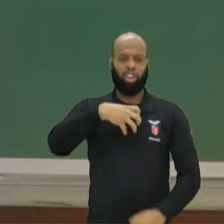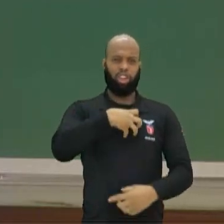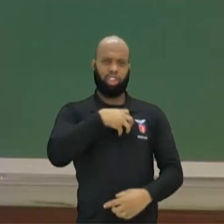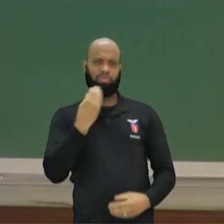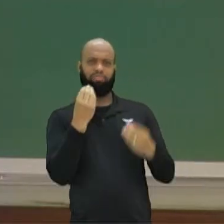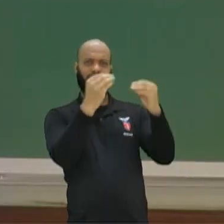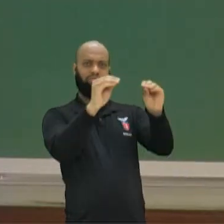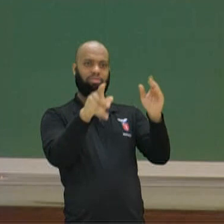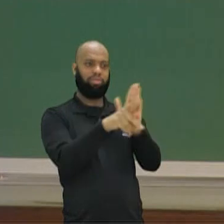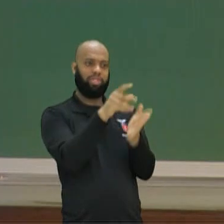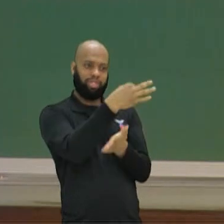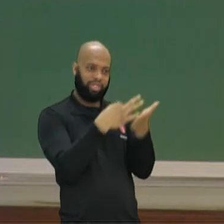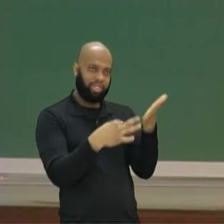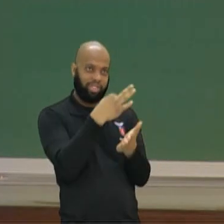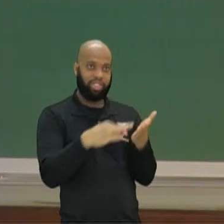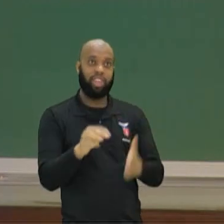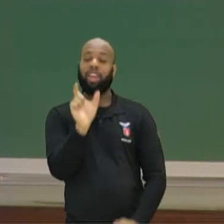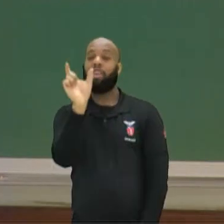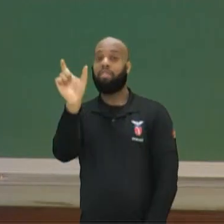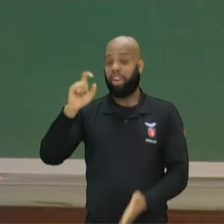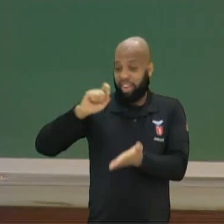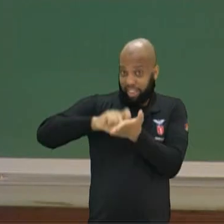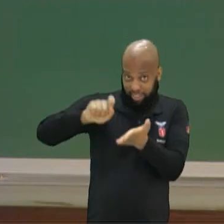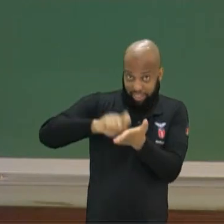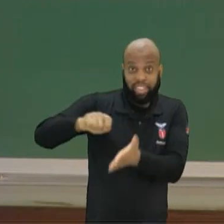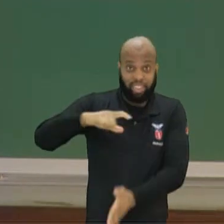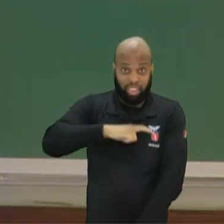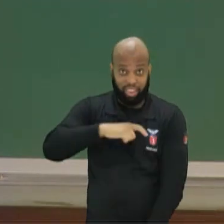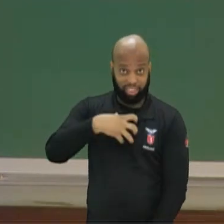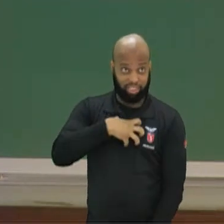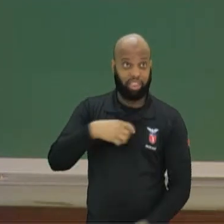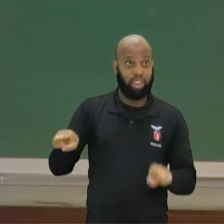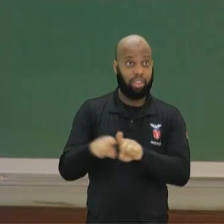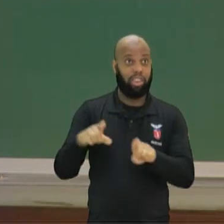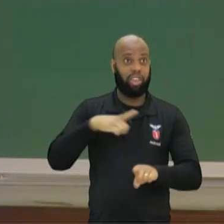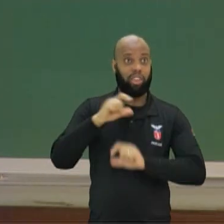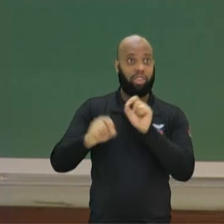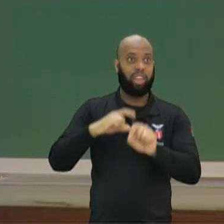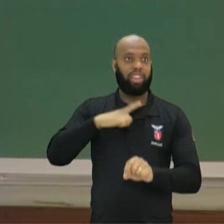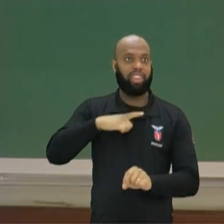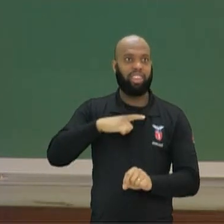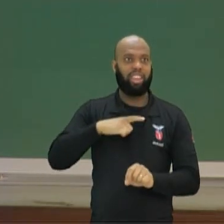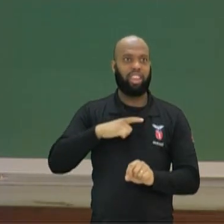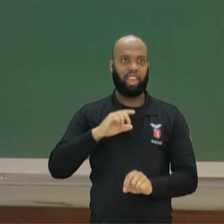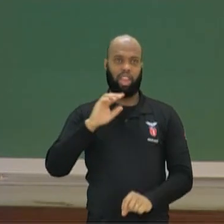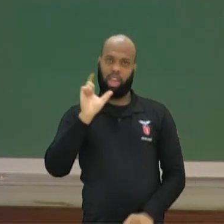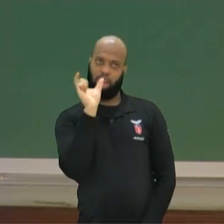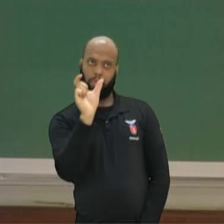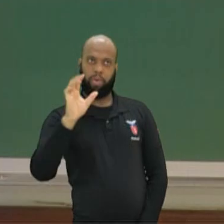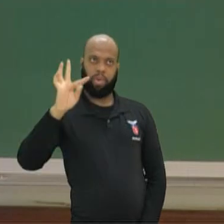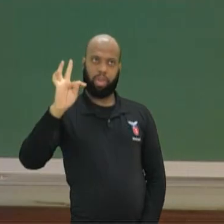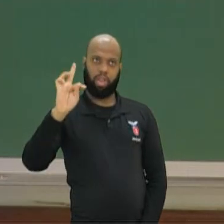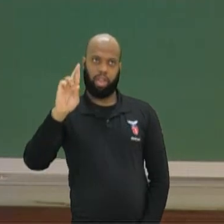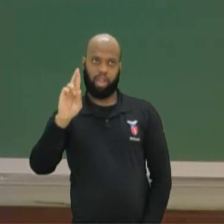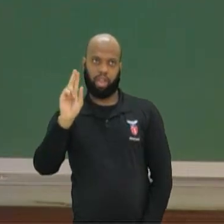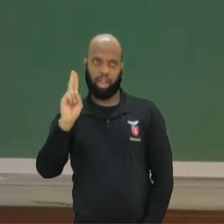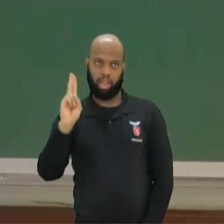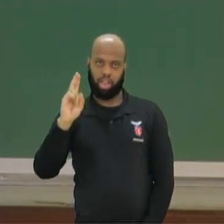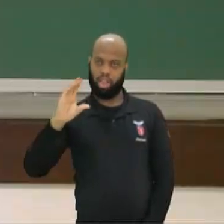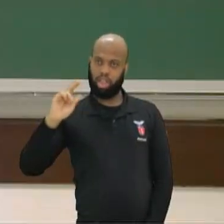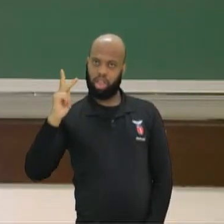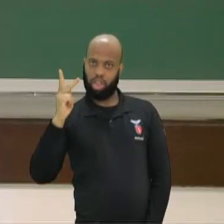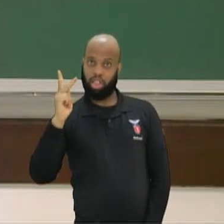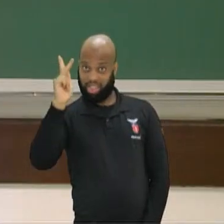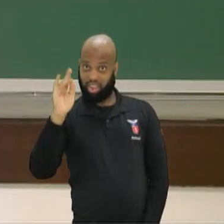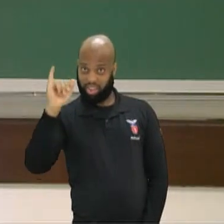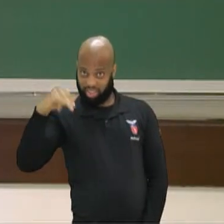como no texto, a palavra ela está escrita, tá? E tem um apóstrofo no final dela aqui, tá vendo? O que isso